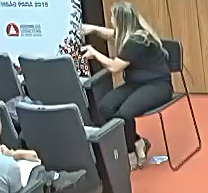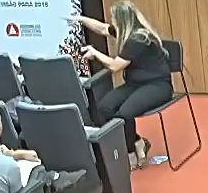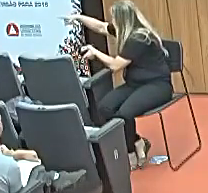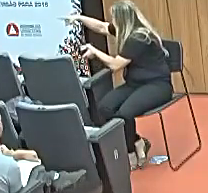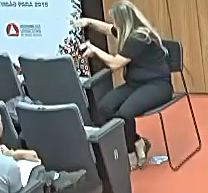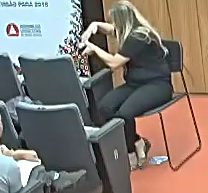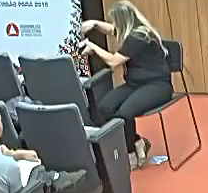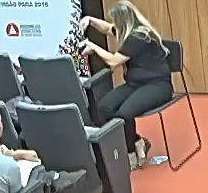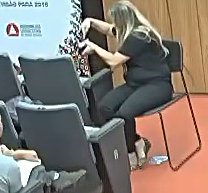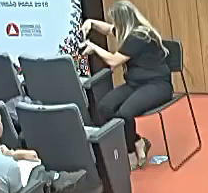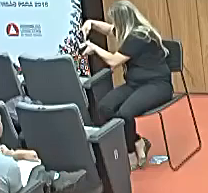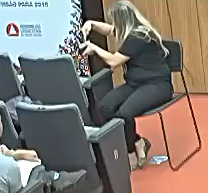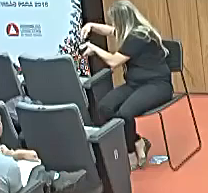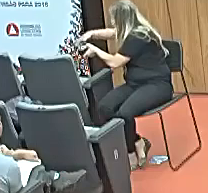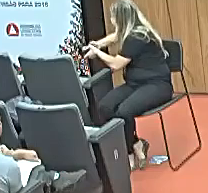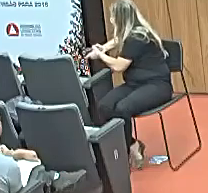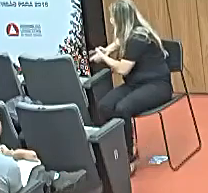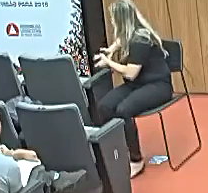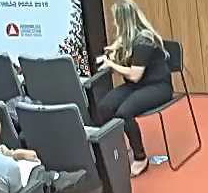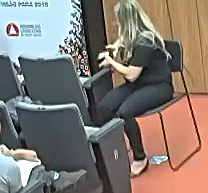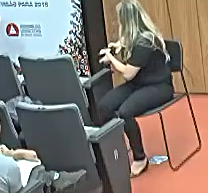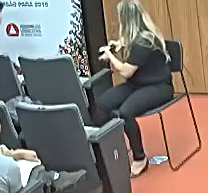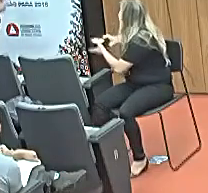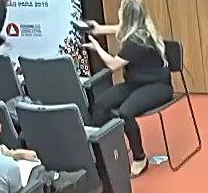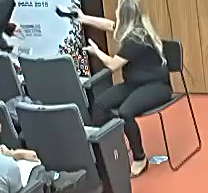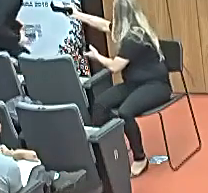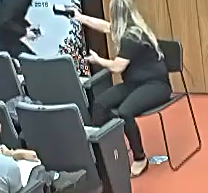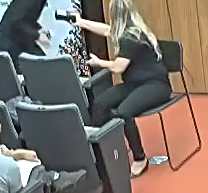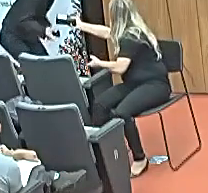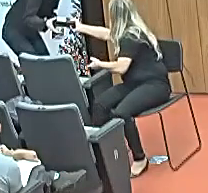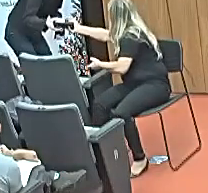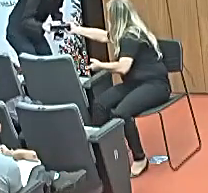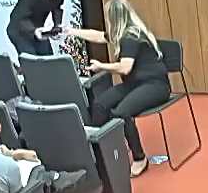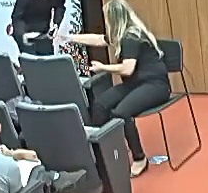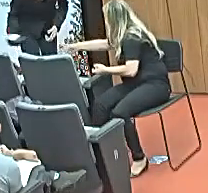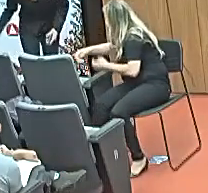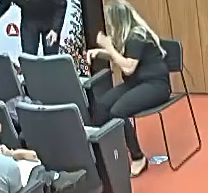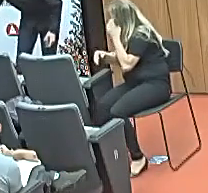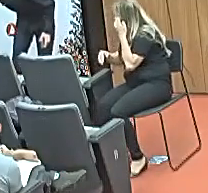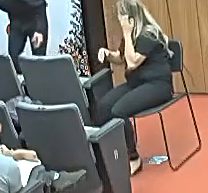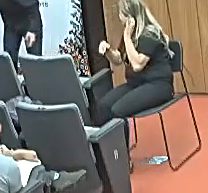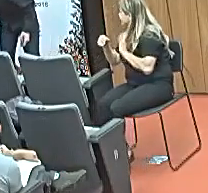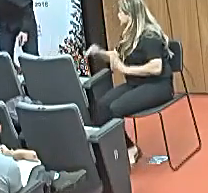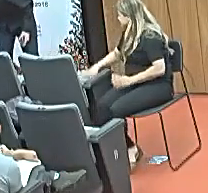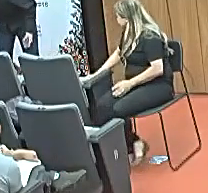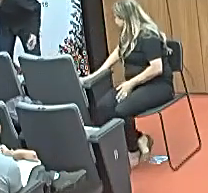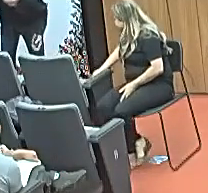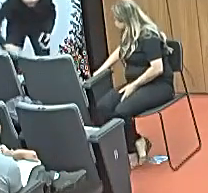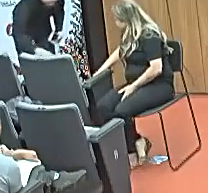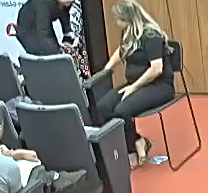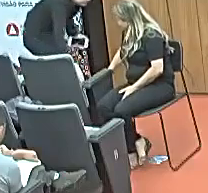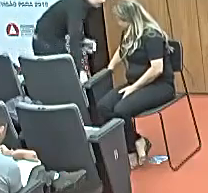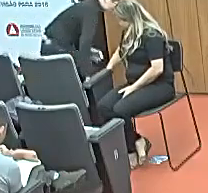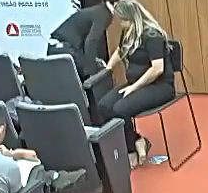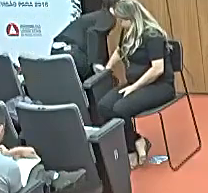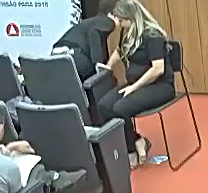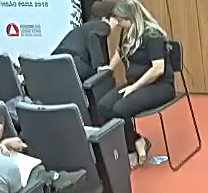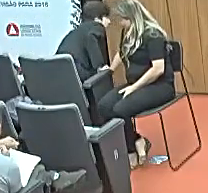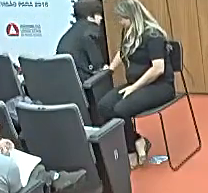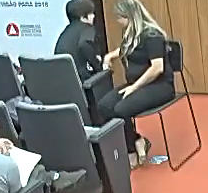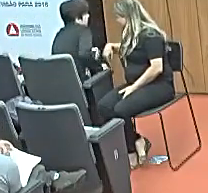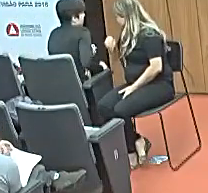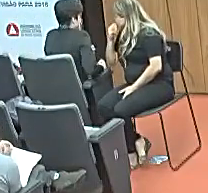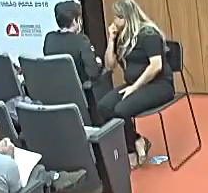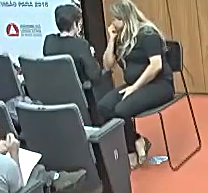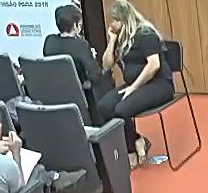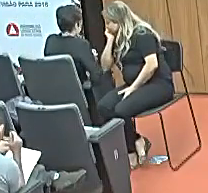que enviem invisibilizada né e se tratando da questão de esporte quando engraçado é que